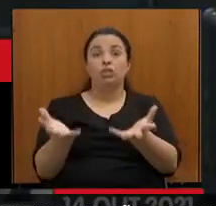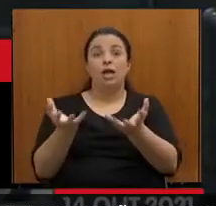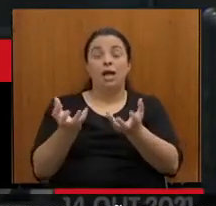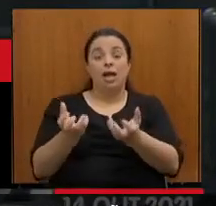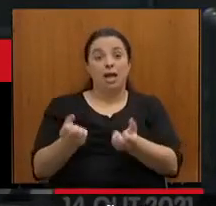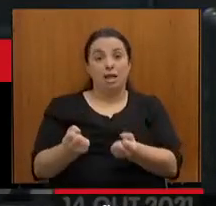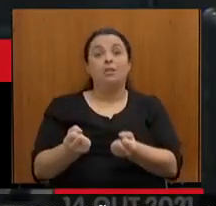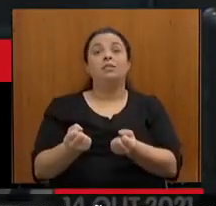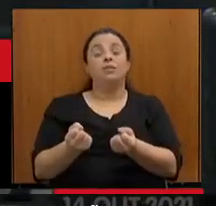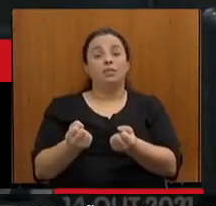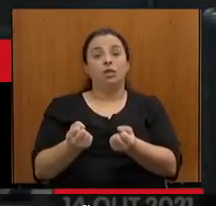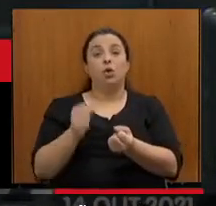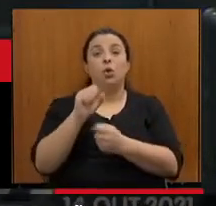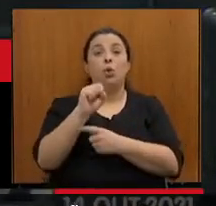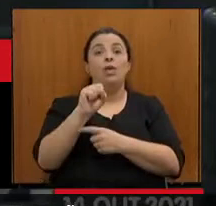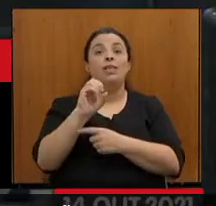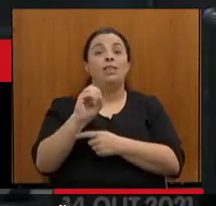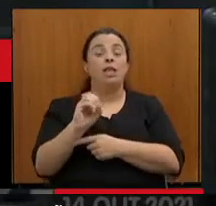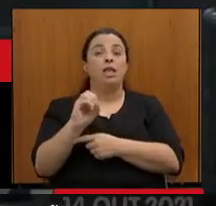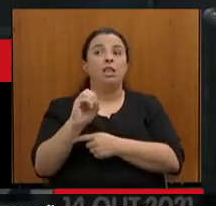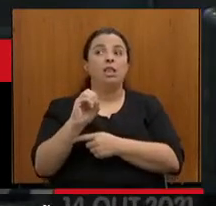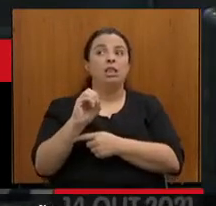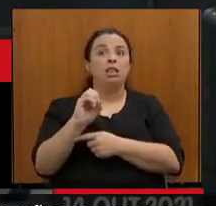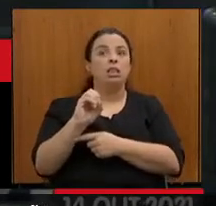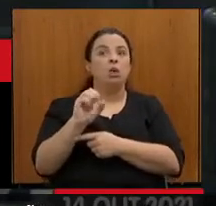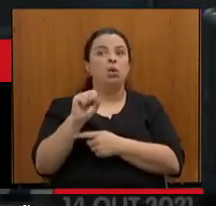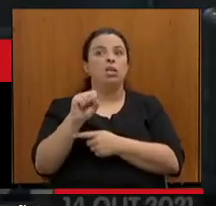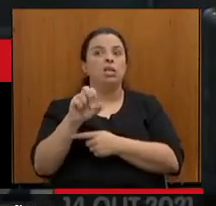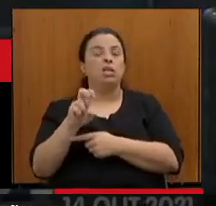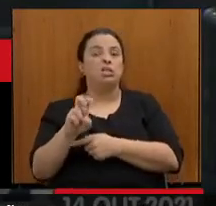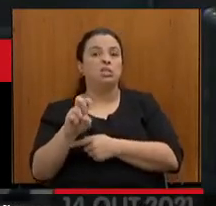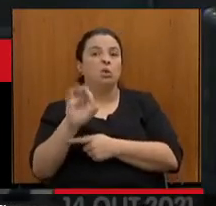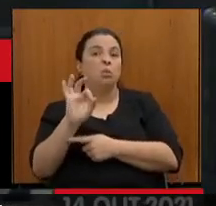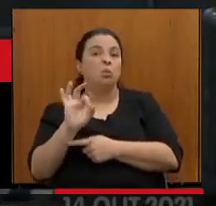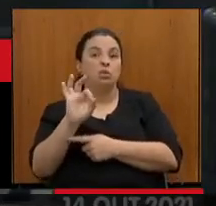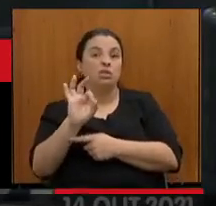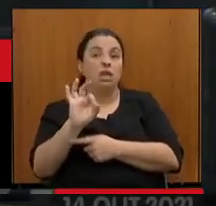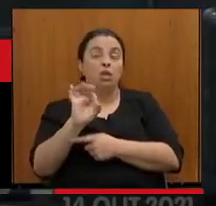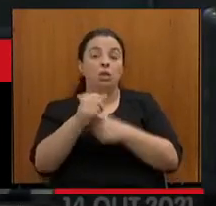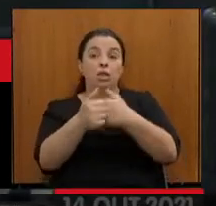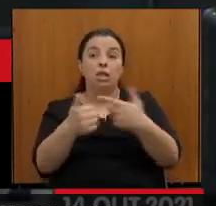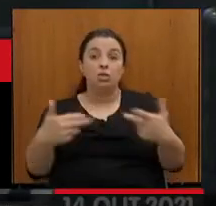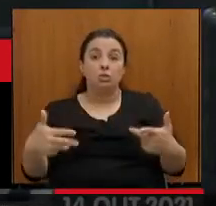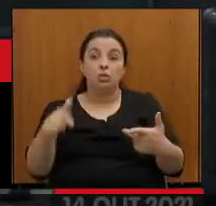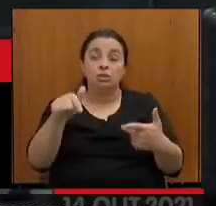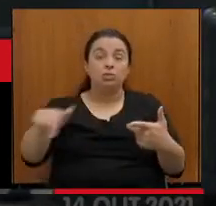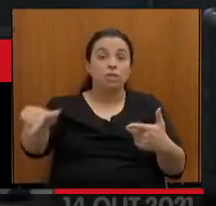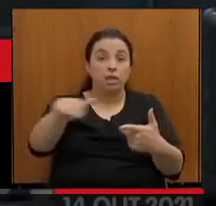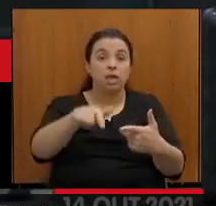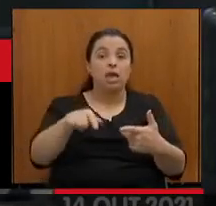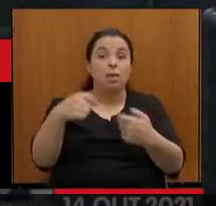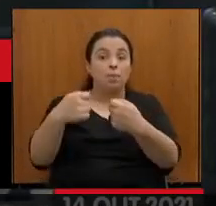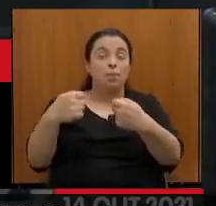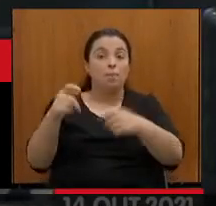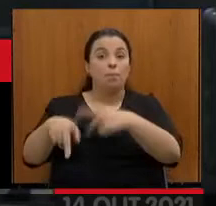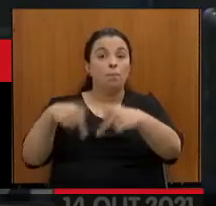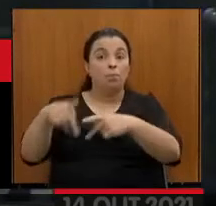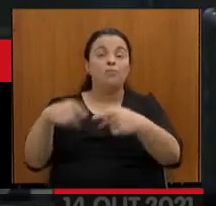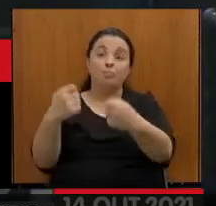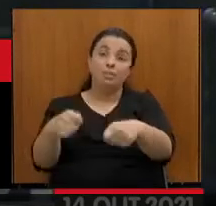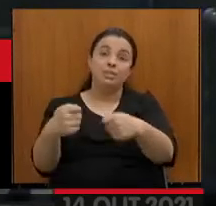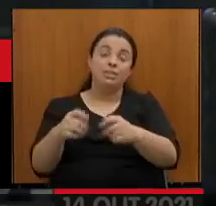80% a 85% da necessidade da população. Então, uma atenção primária funcionando muito bem, ela